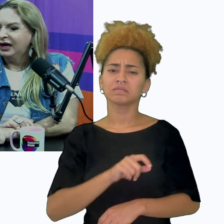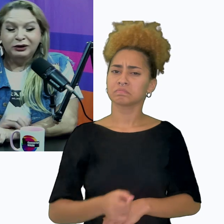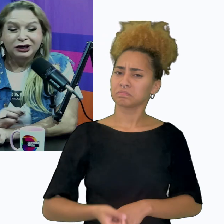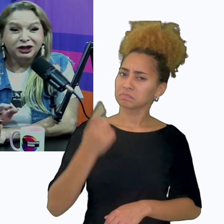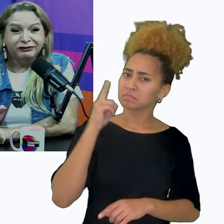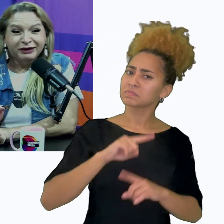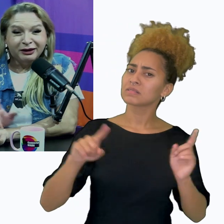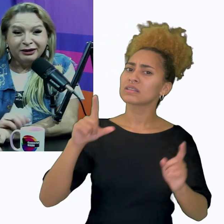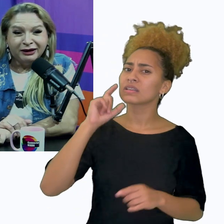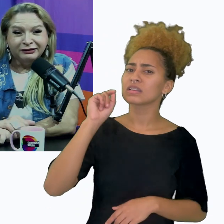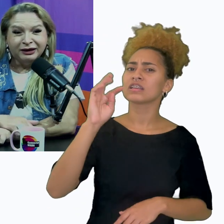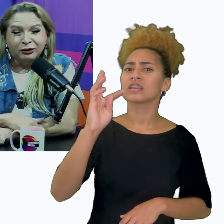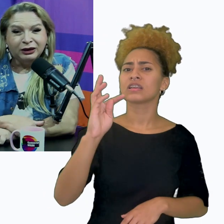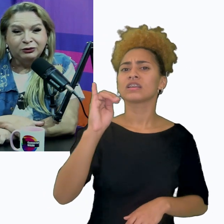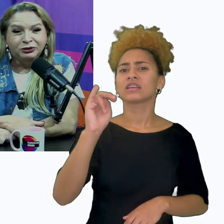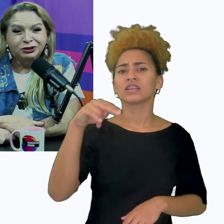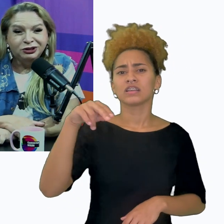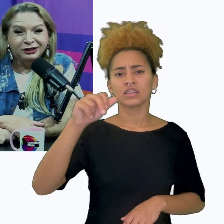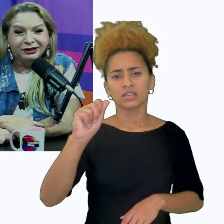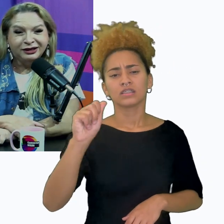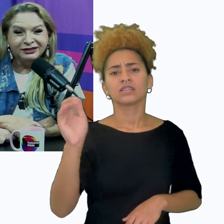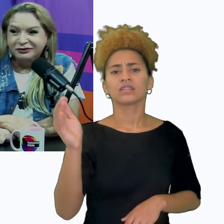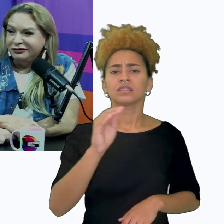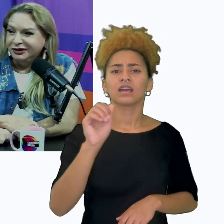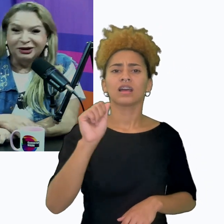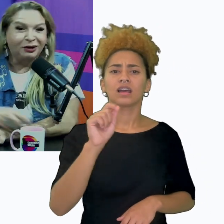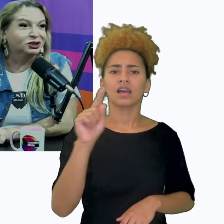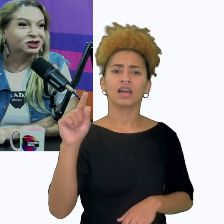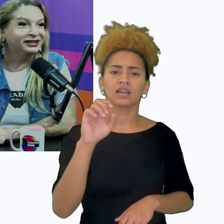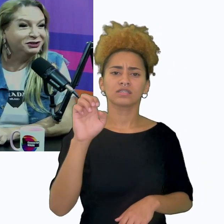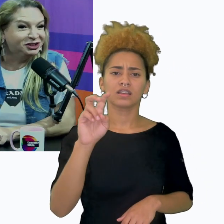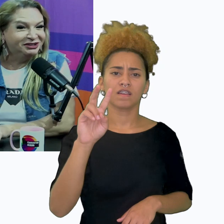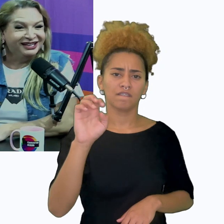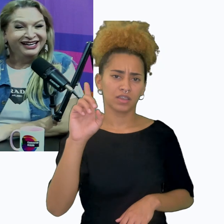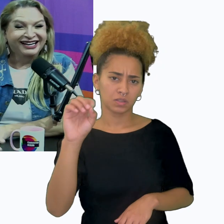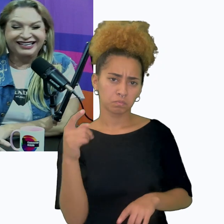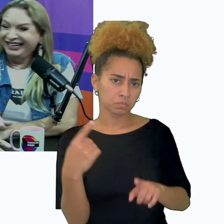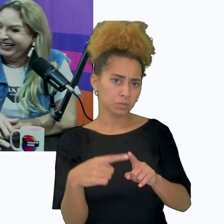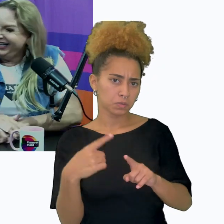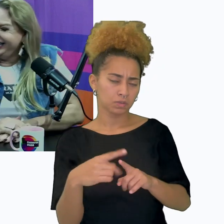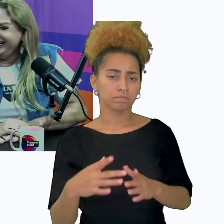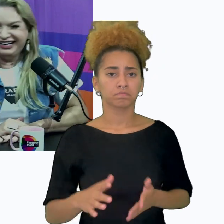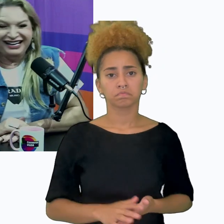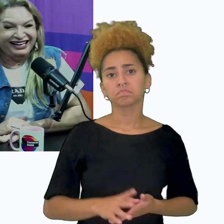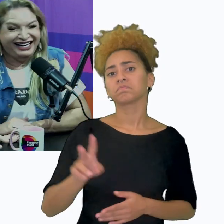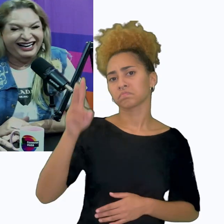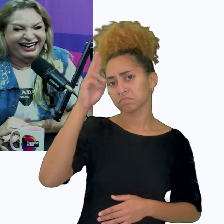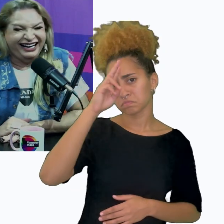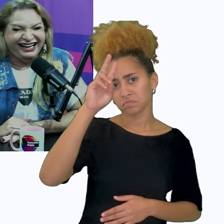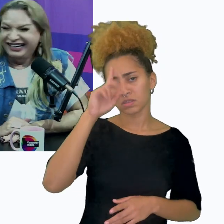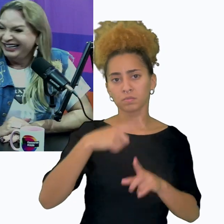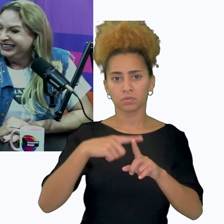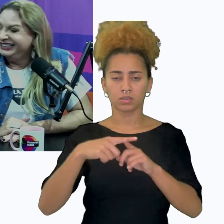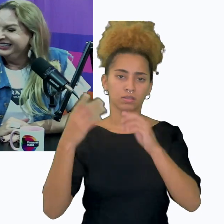Ela era, e o que te leva a colocar o nome Tina Azevedo? A outra já entrevistando, né? Não, é porque achava. É verdade. Não,